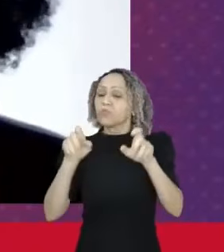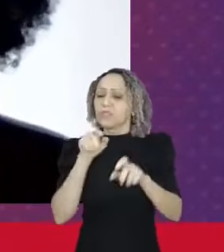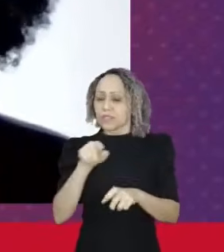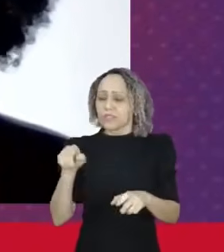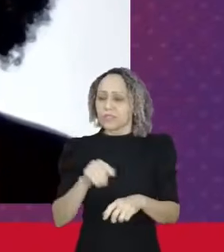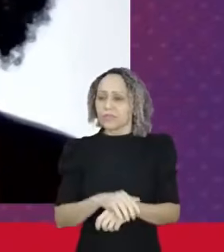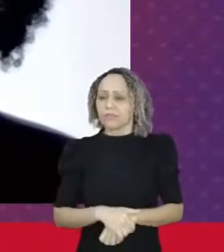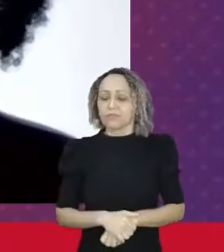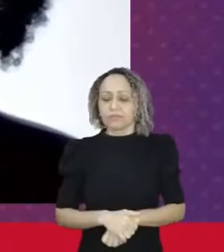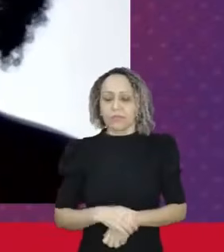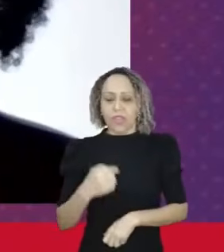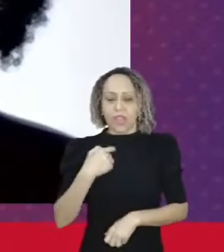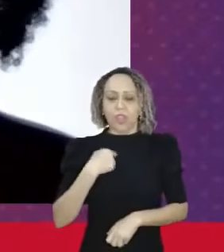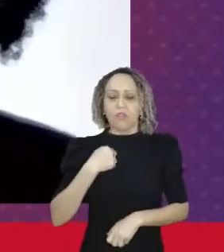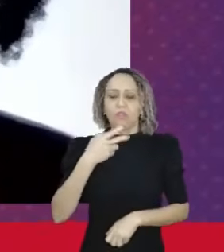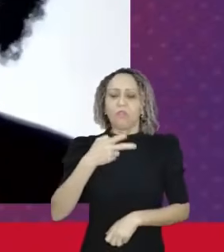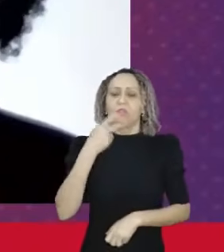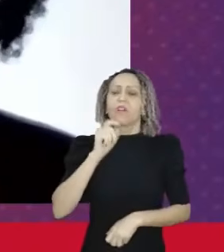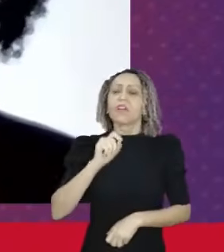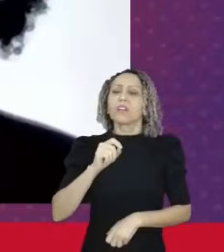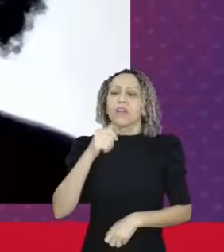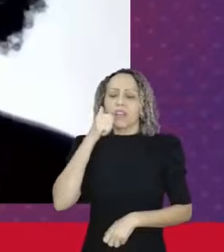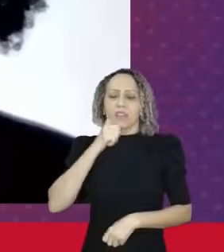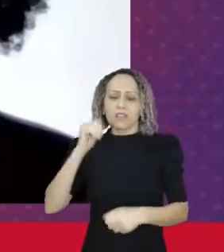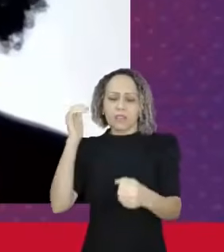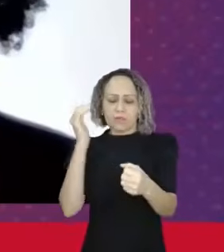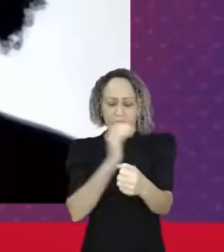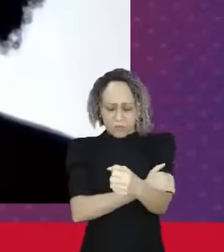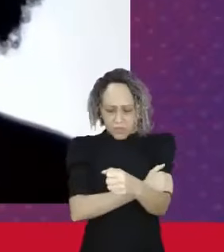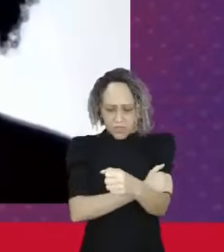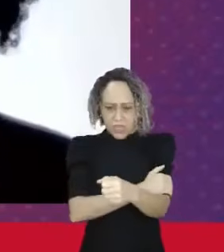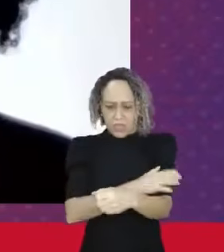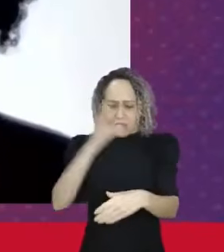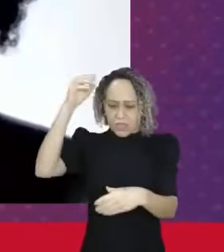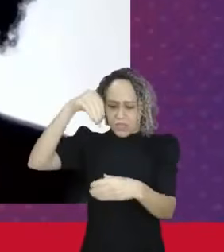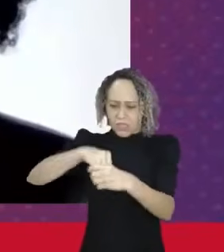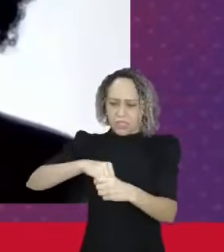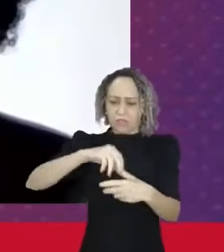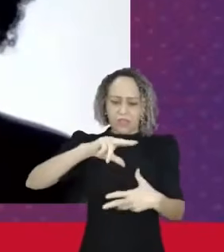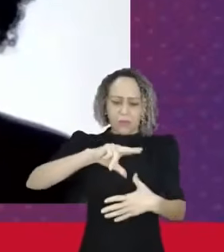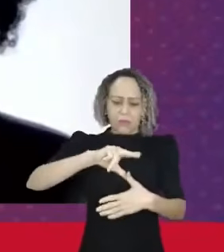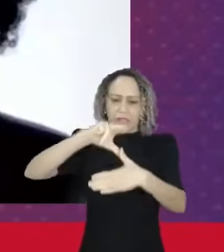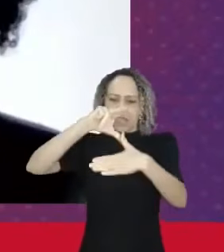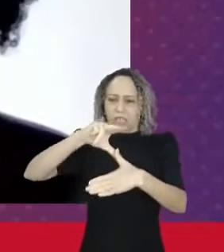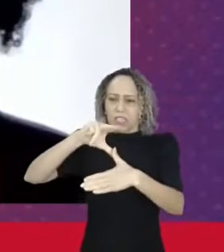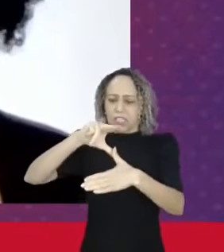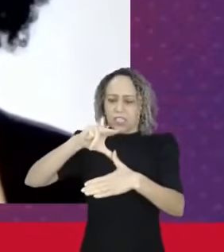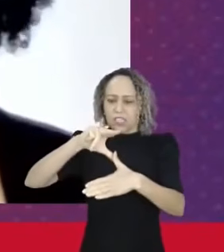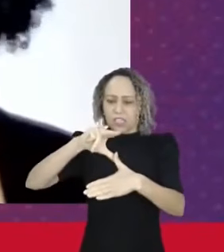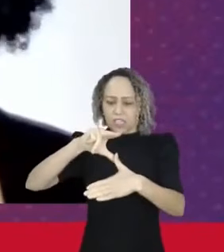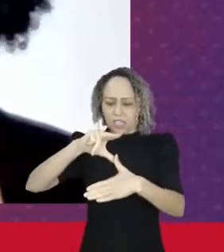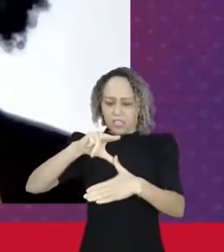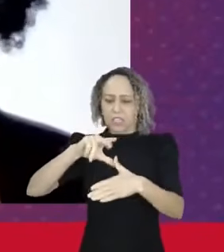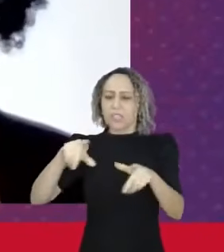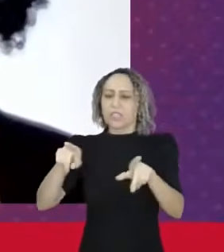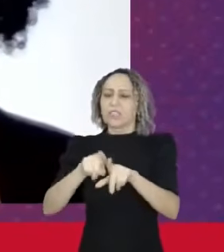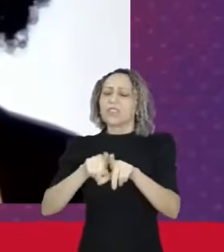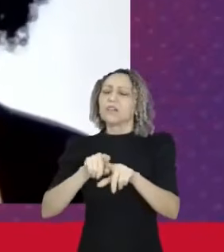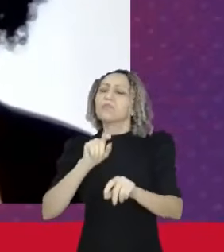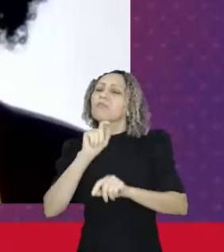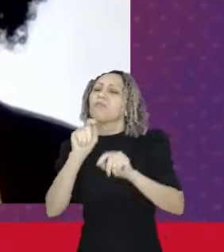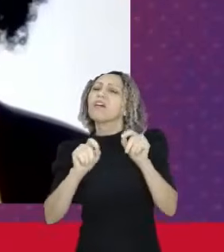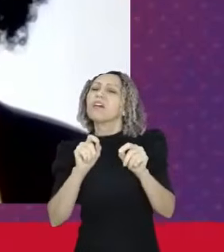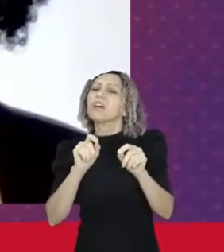Eu vou falar do feminismo na América Latina, eu diria que é falar de um ponto de